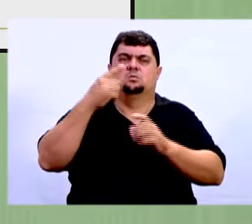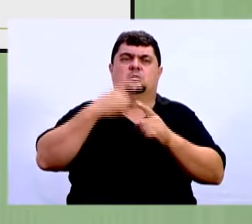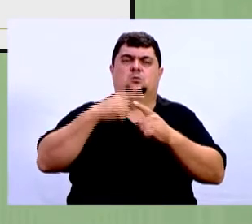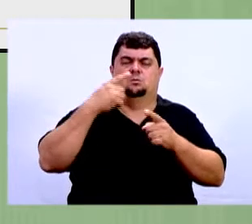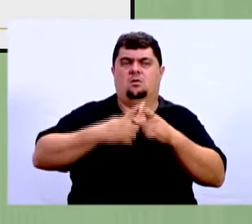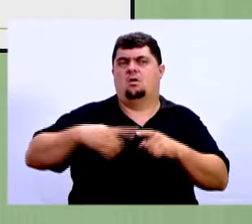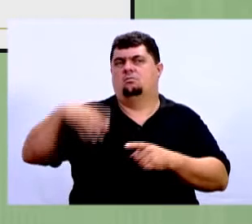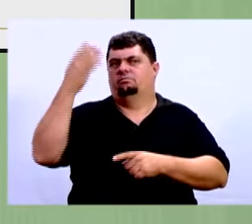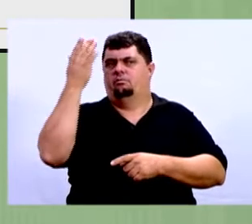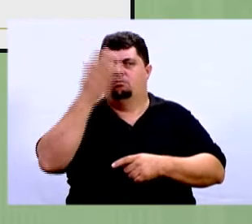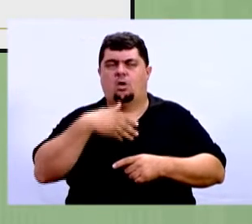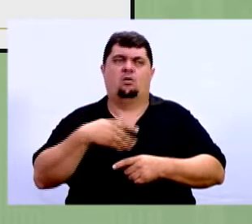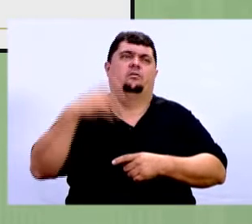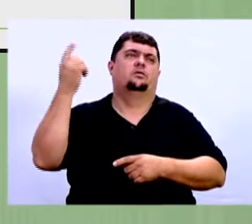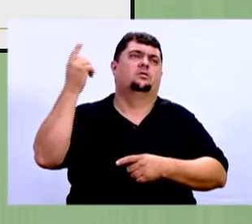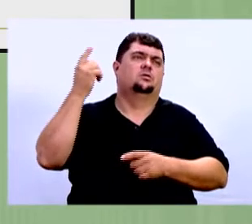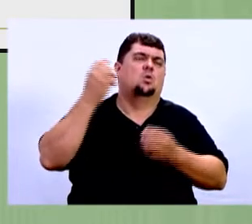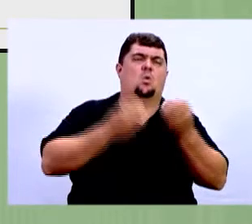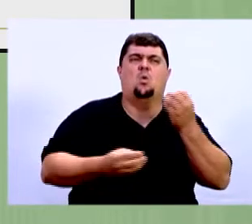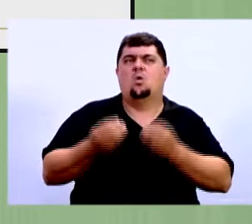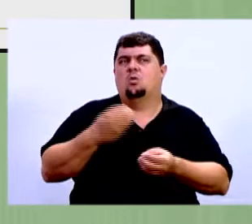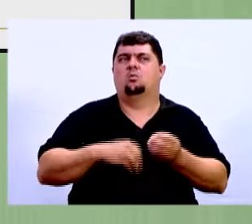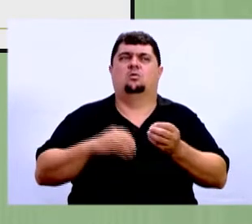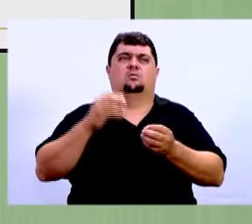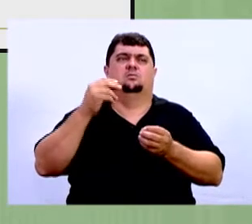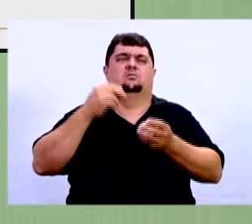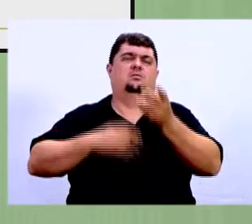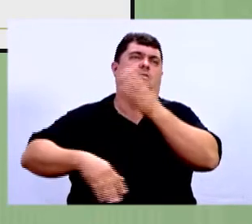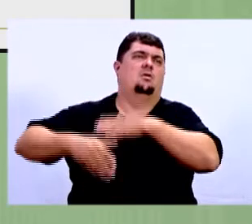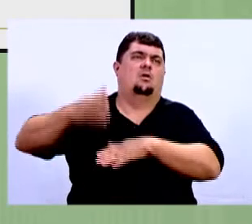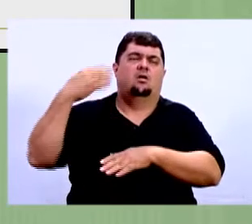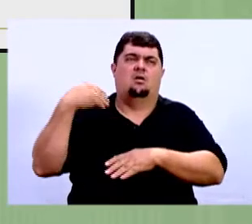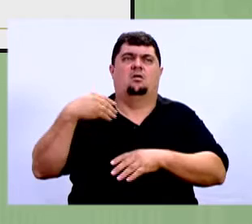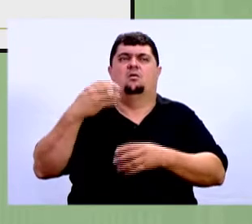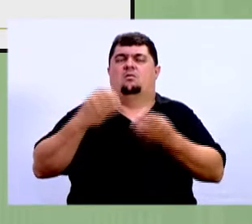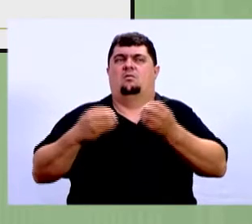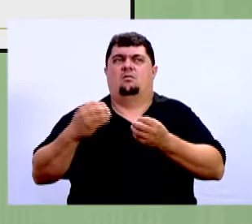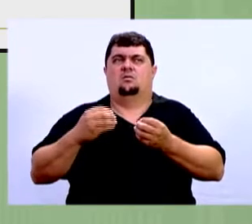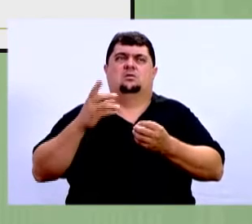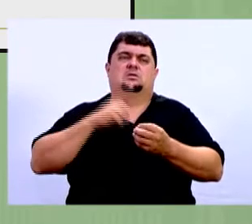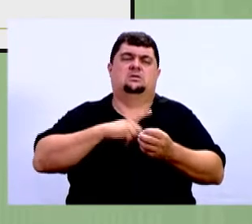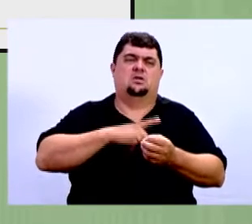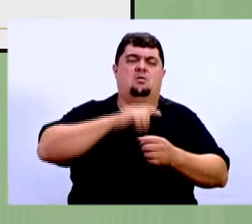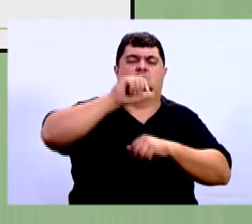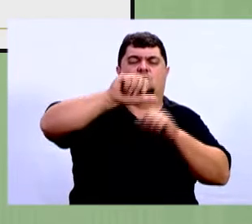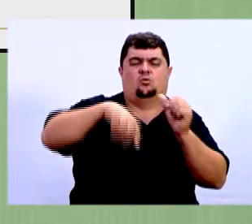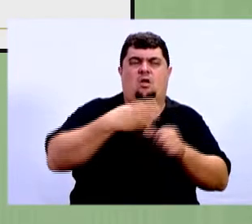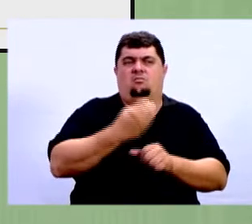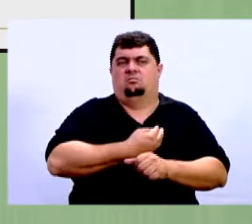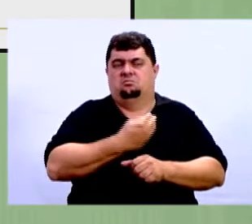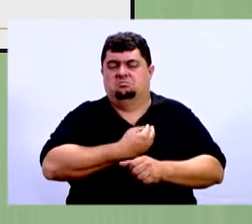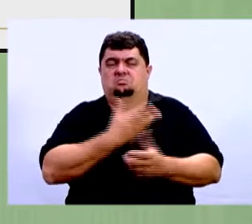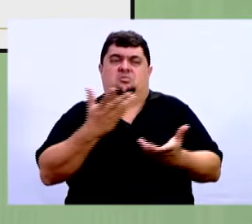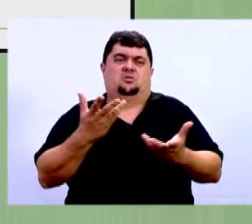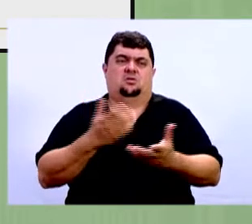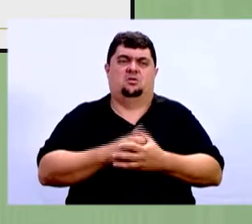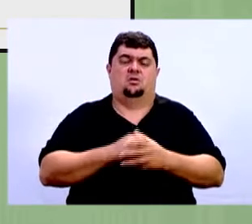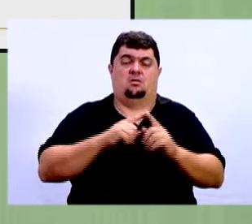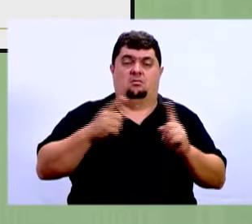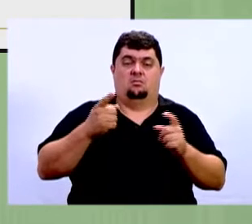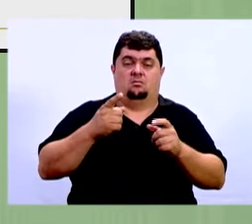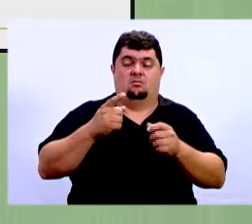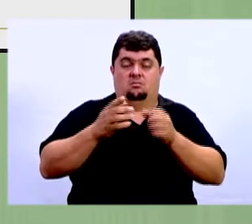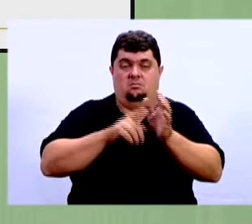verificar como é que isso se dá lá, ou se isso aqui influencia, se muda a realidade. Então, a pesquisa